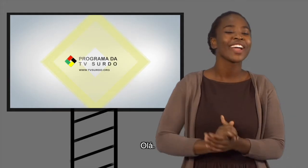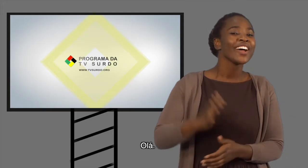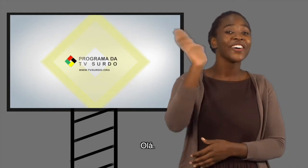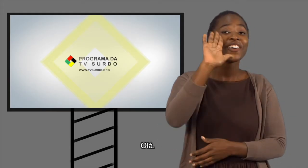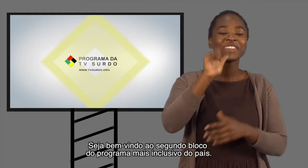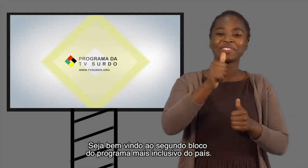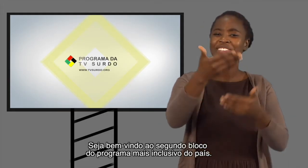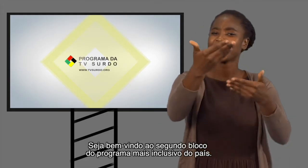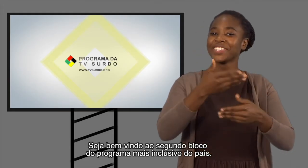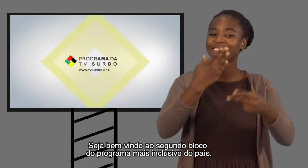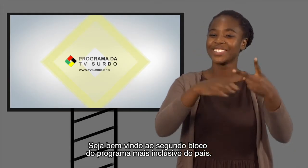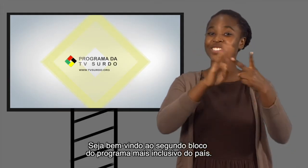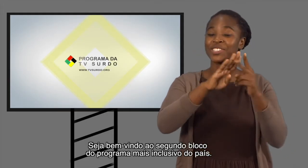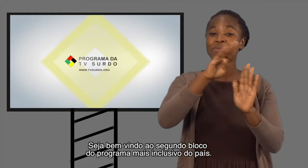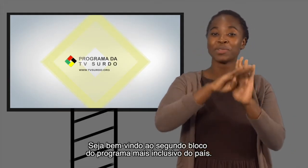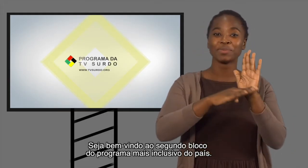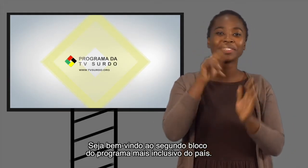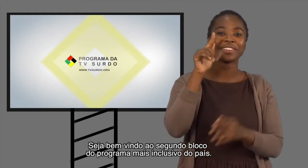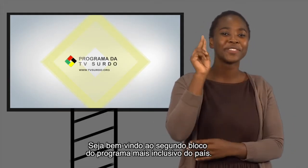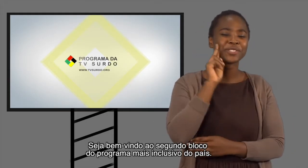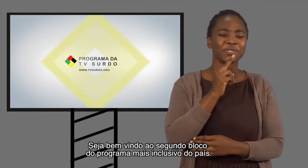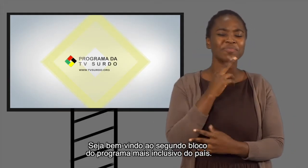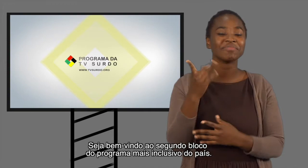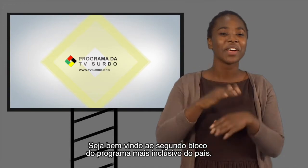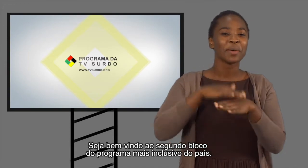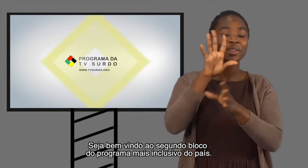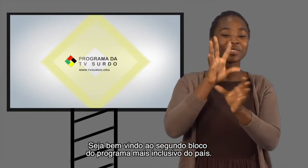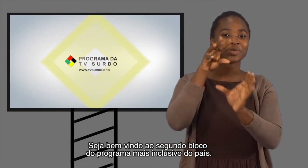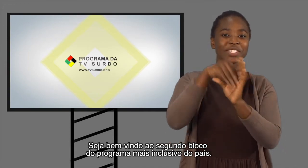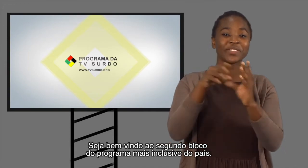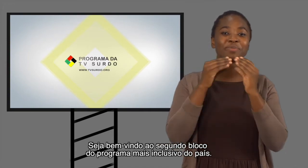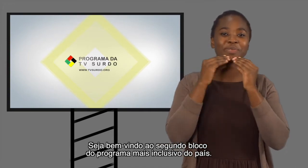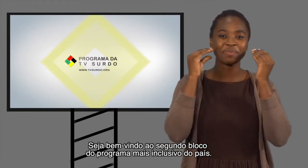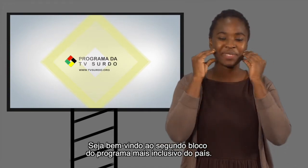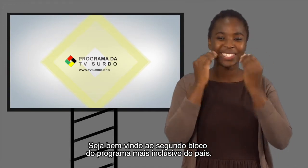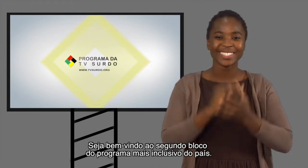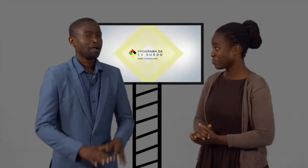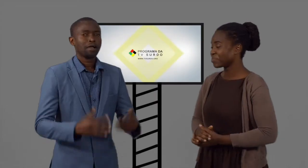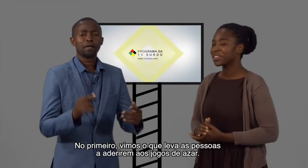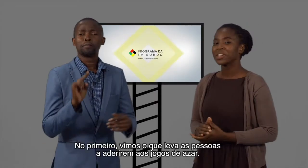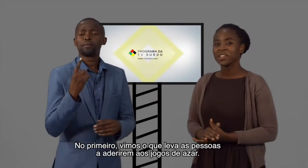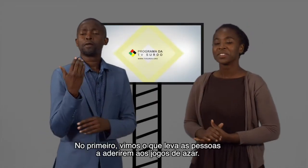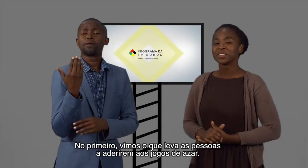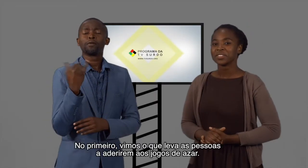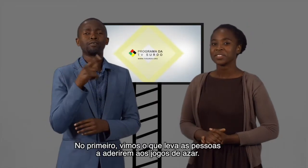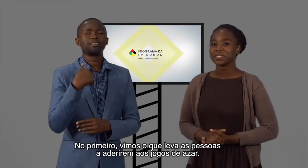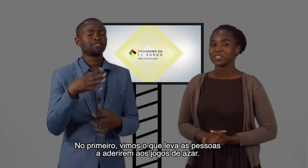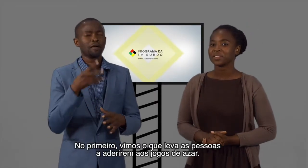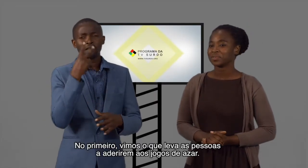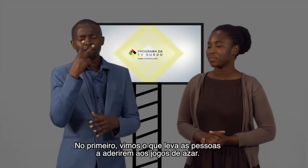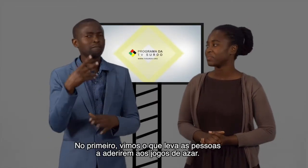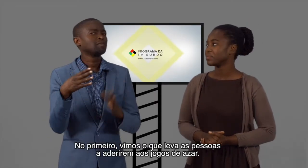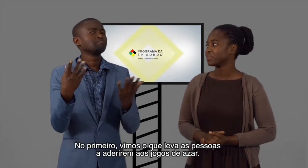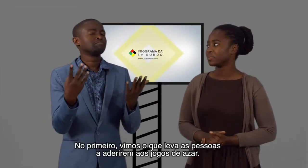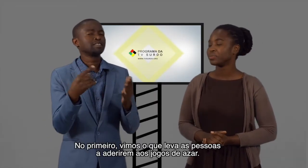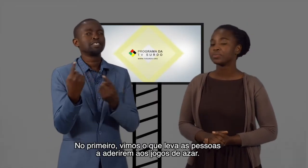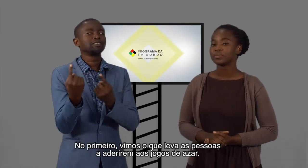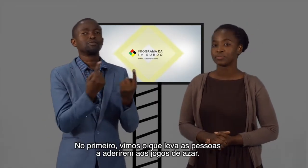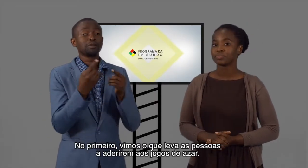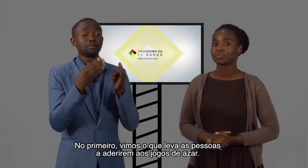Olá! Seja bem-vindo ao segundo bloco do programa mais inclusivo do país. No primeiro, vimos